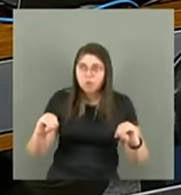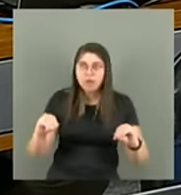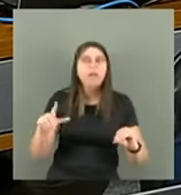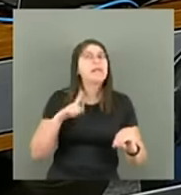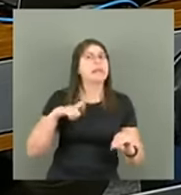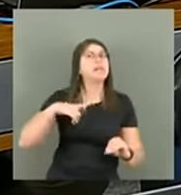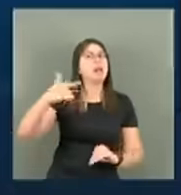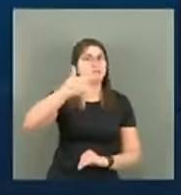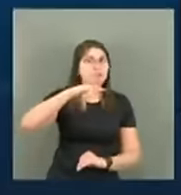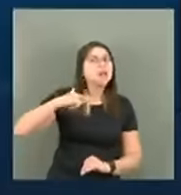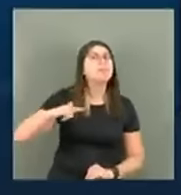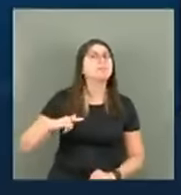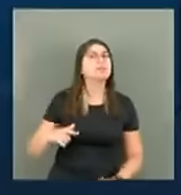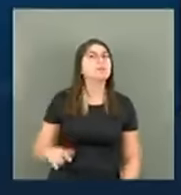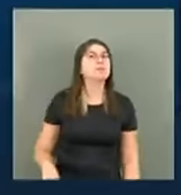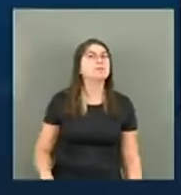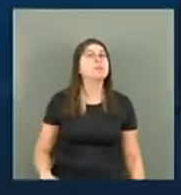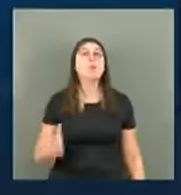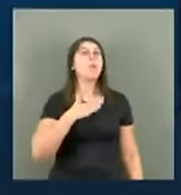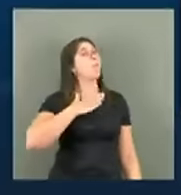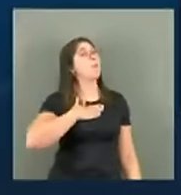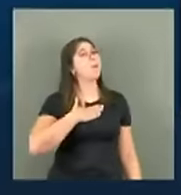manipulação? O meu.